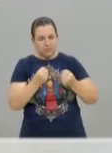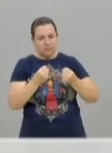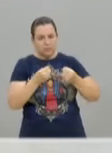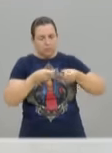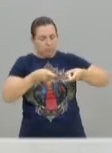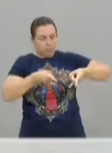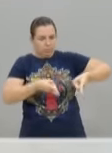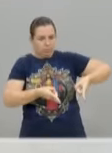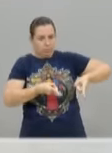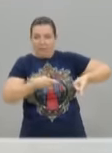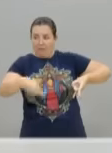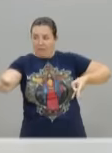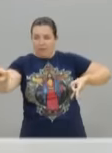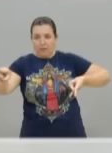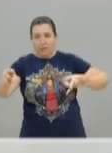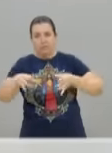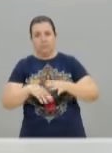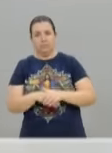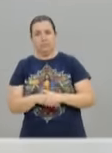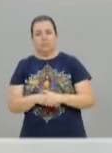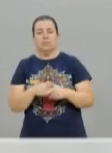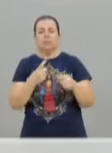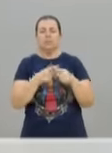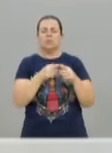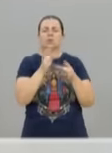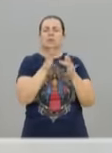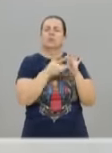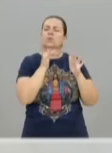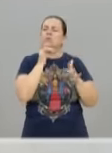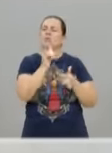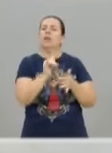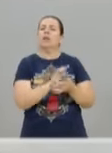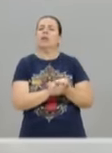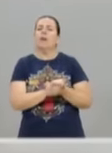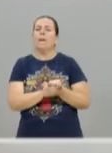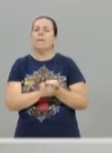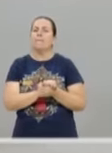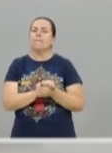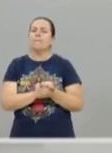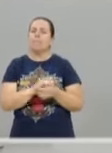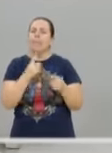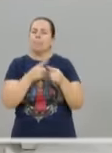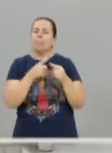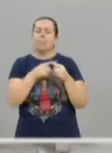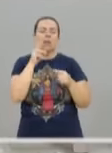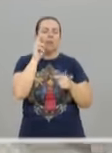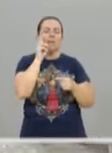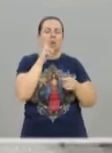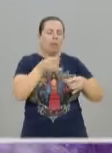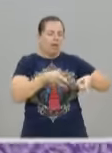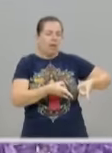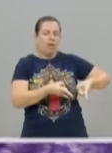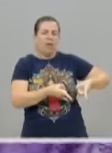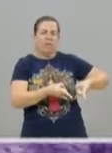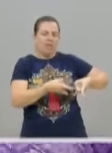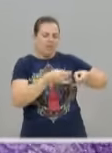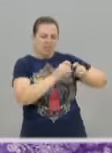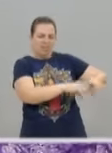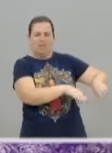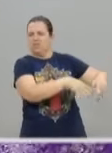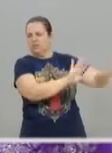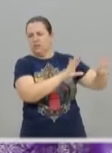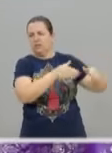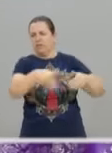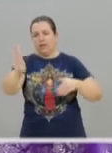embora por que Jesus diria isso por que ele foi lembrar da maca deixa a maca ali e